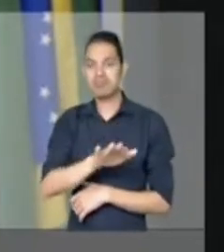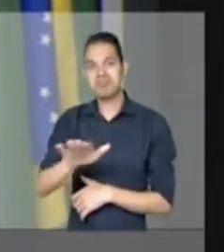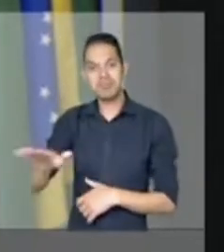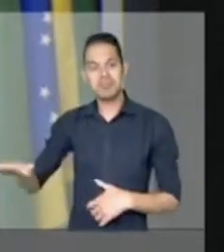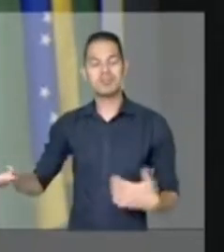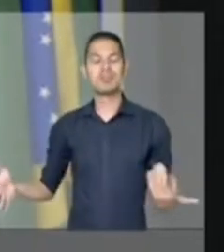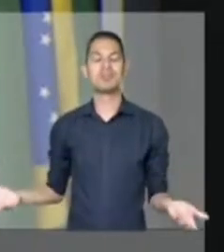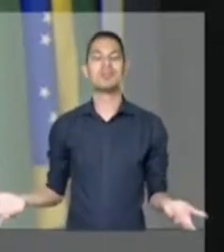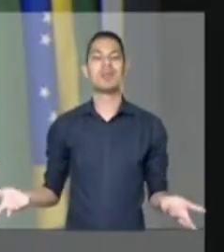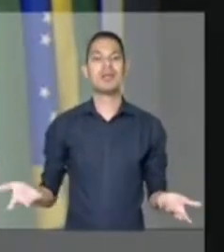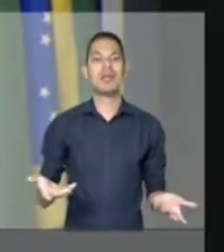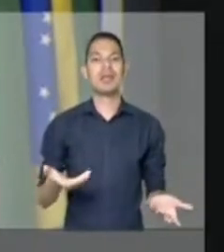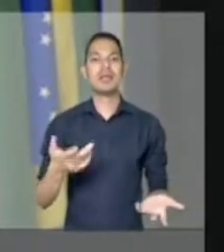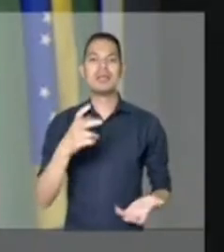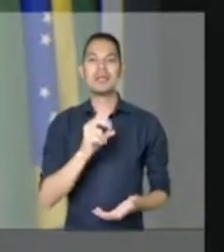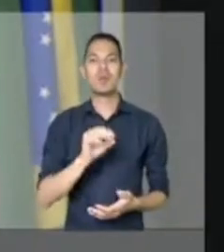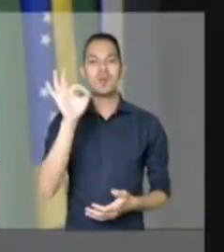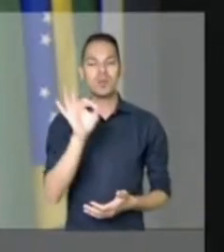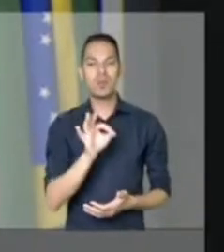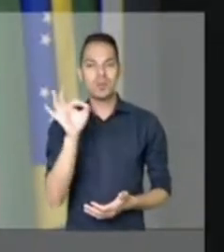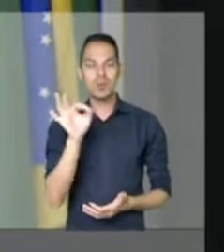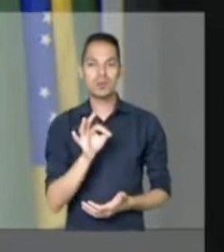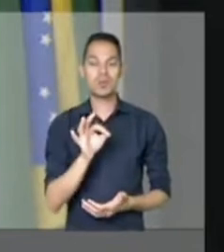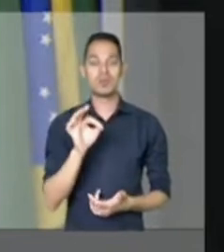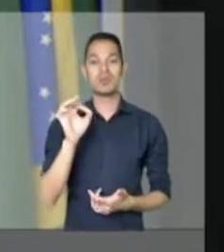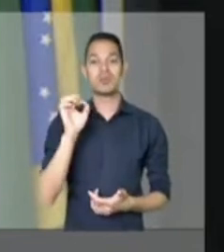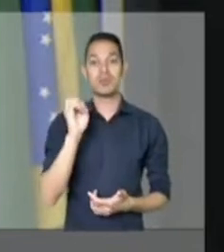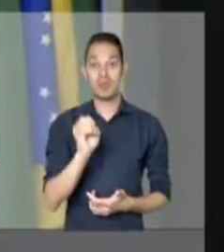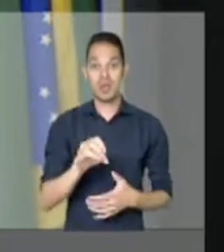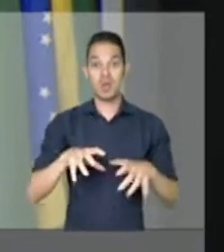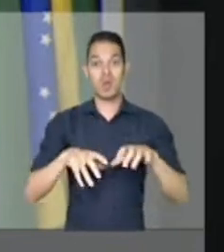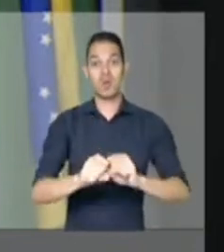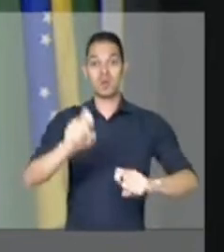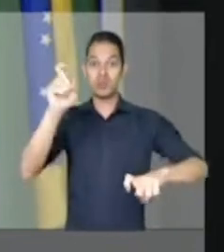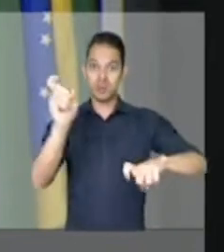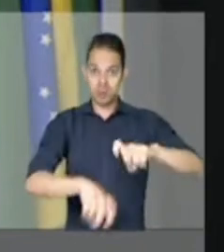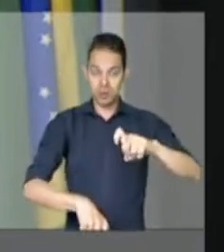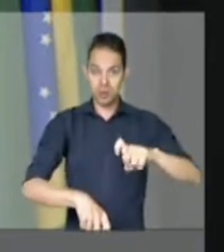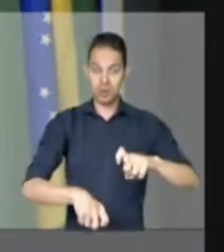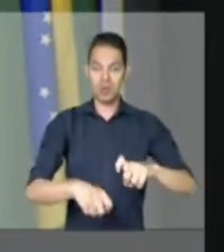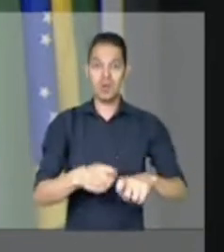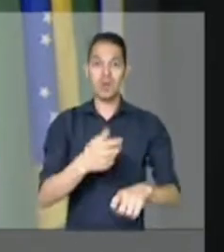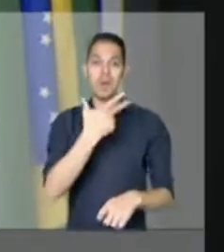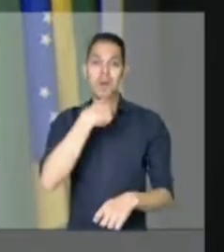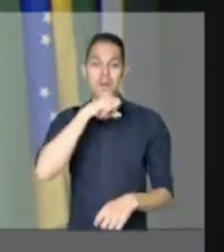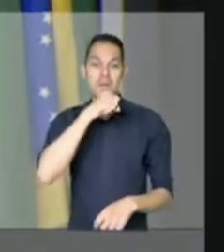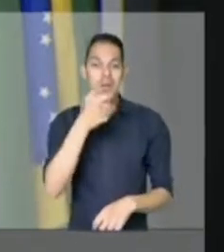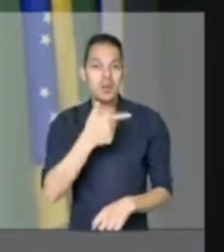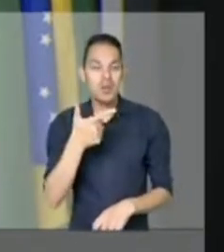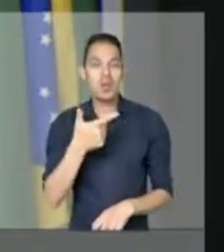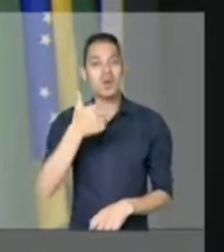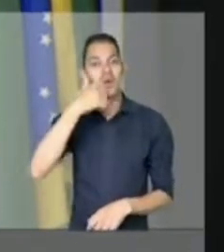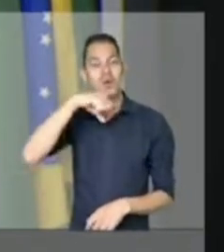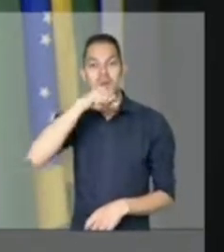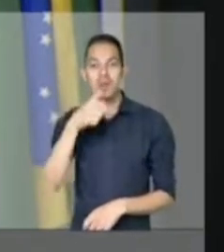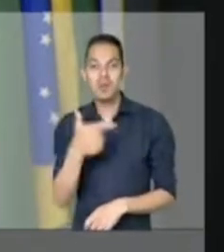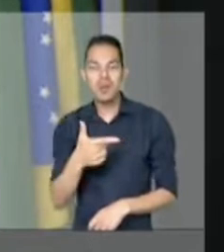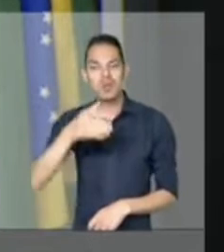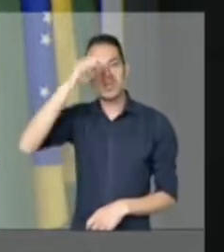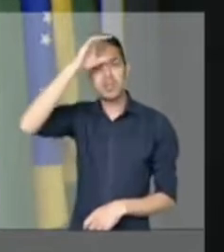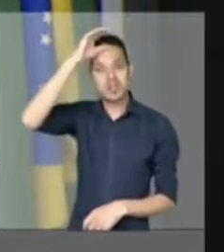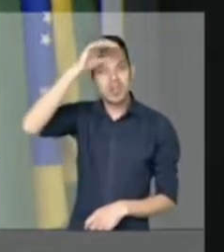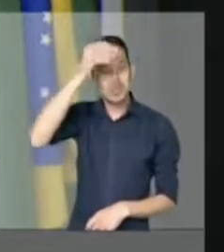de 50%, deputado Paulo, caso o estupro seja cometido por um padrasto, madrasta, um tio,